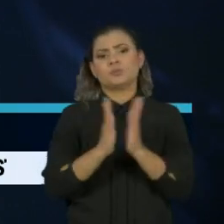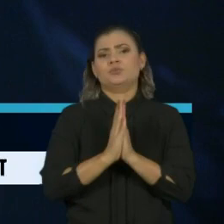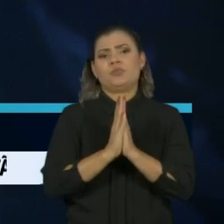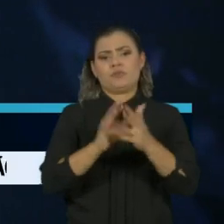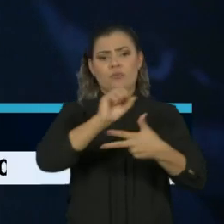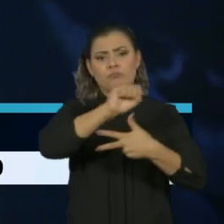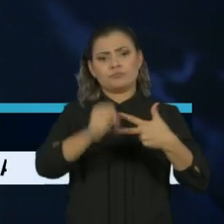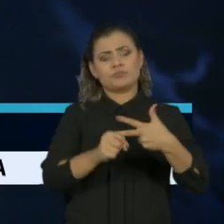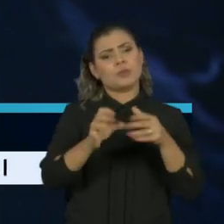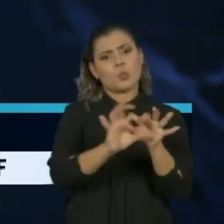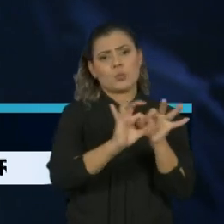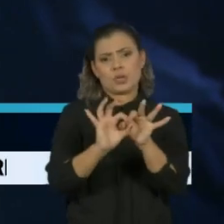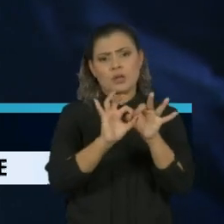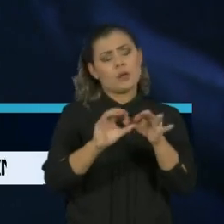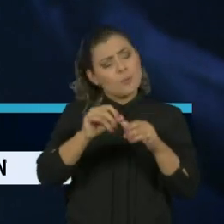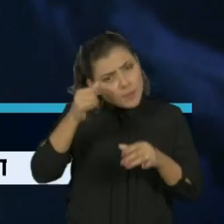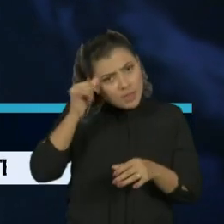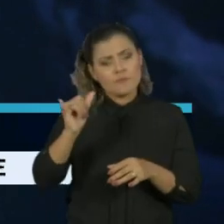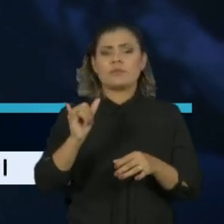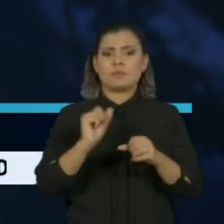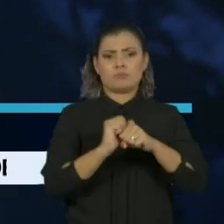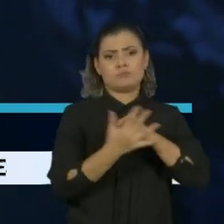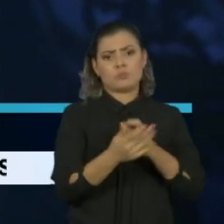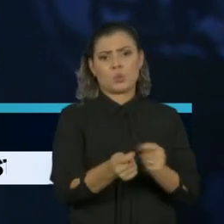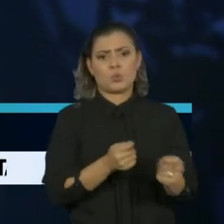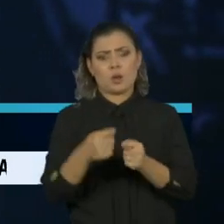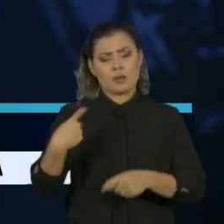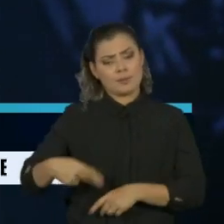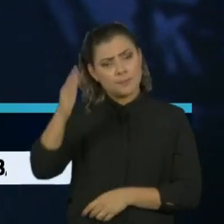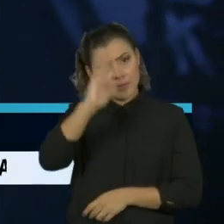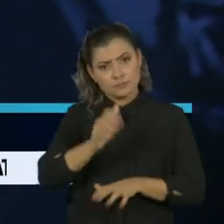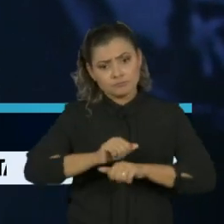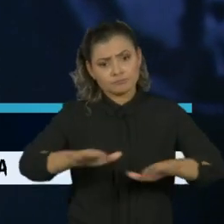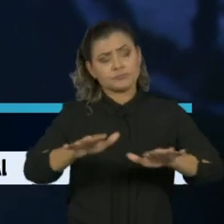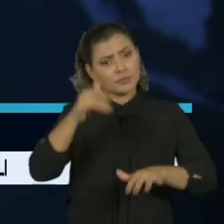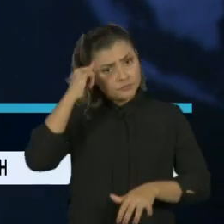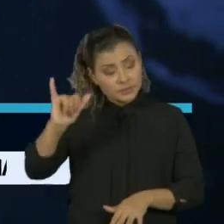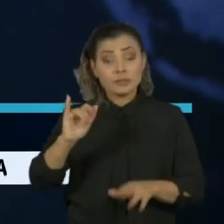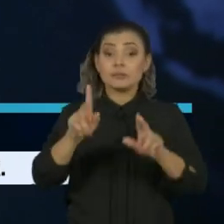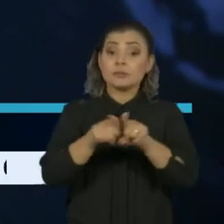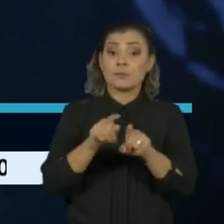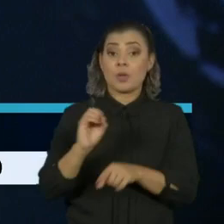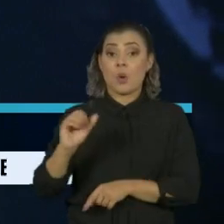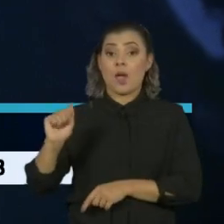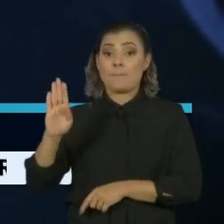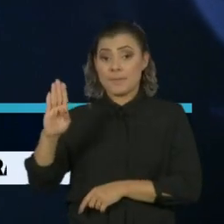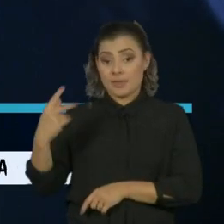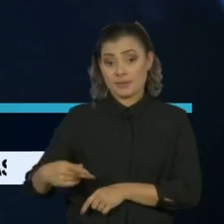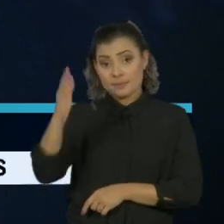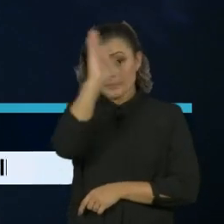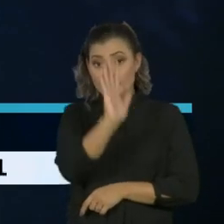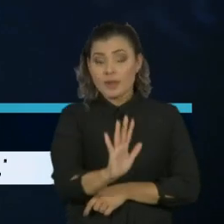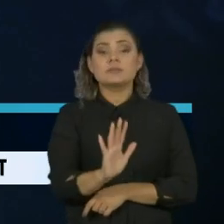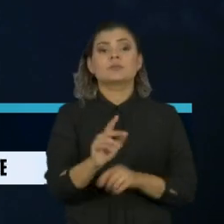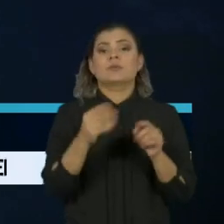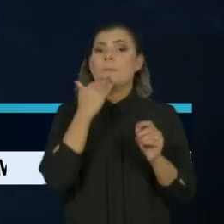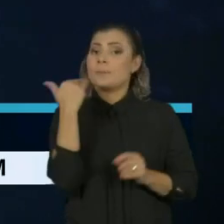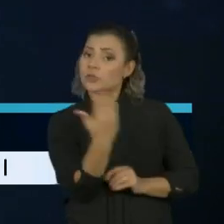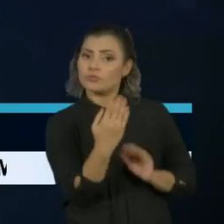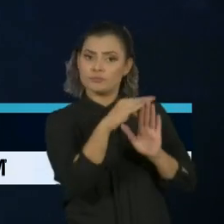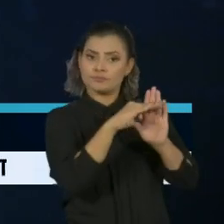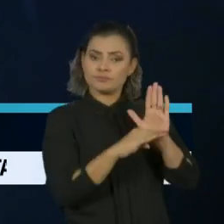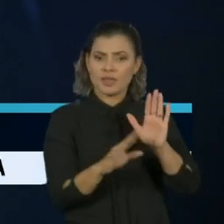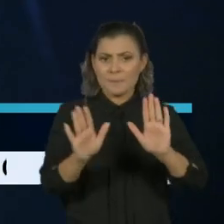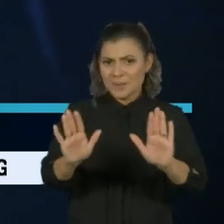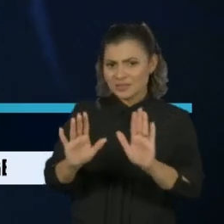poderes para combater a cor vídeo e 19 no país a decisão atendeu a um pedido da ordem dos advogados do brasil o palácio do planalto